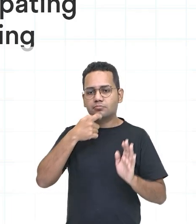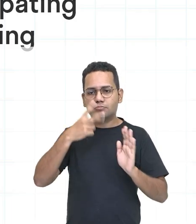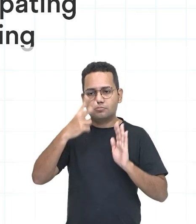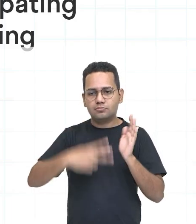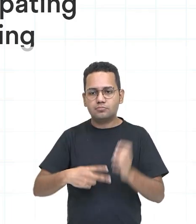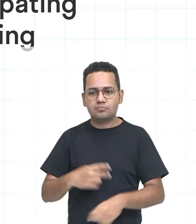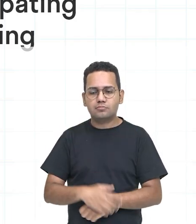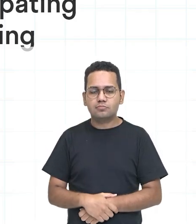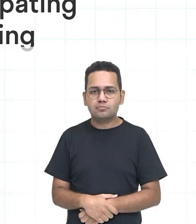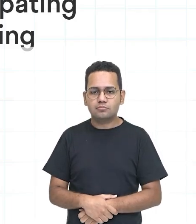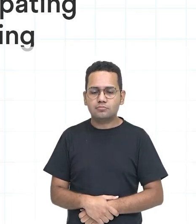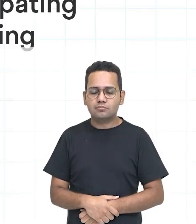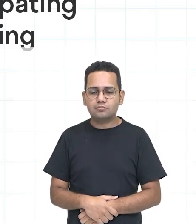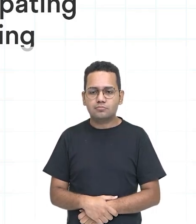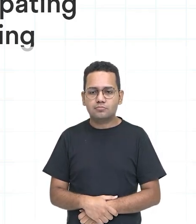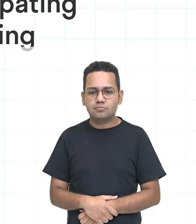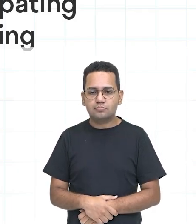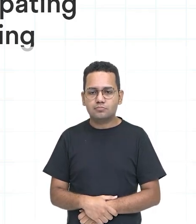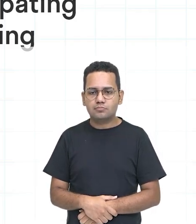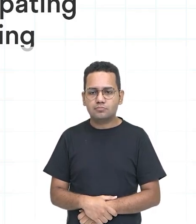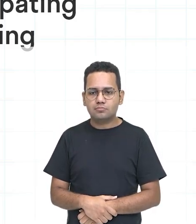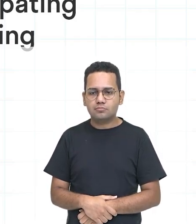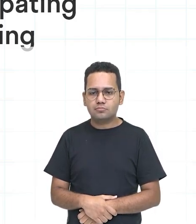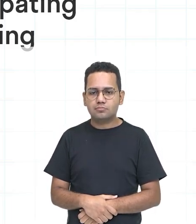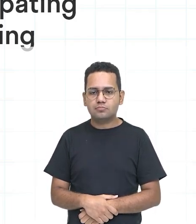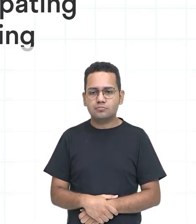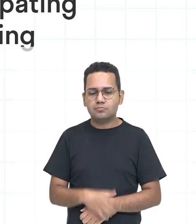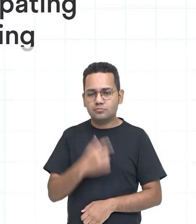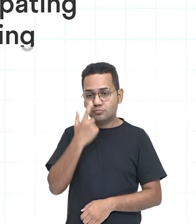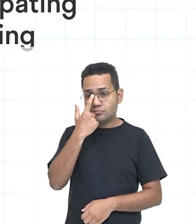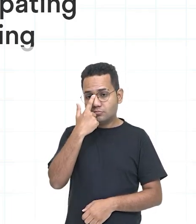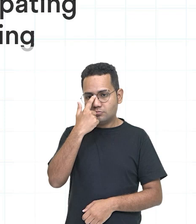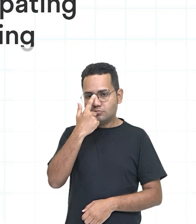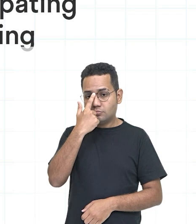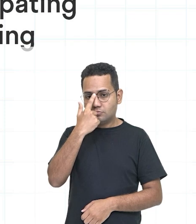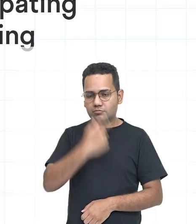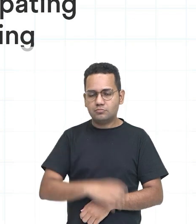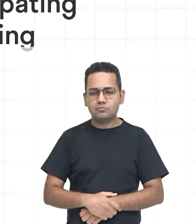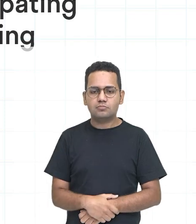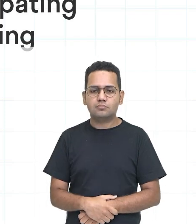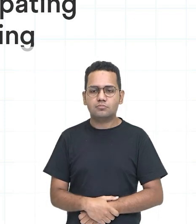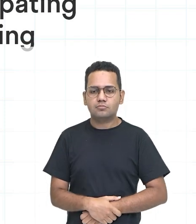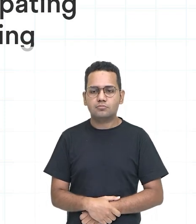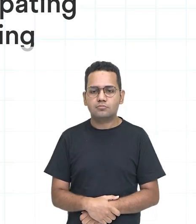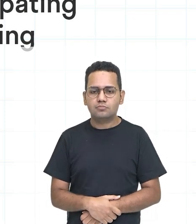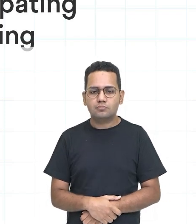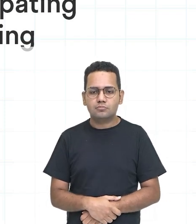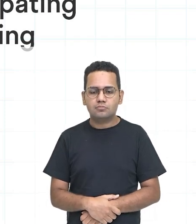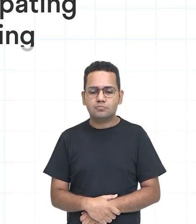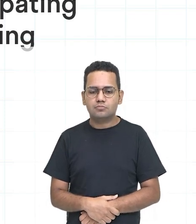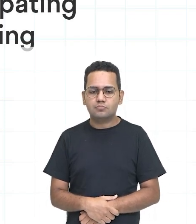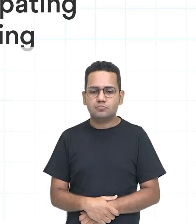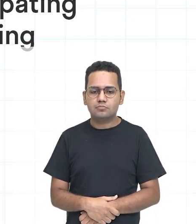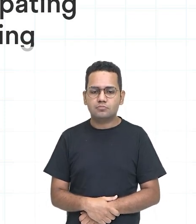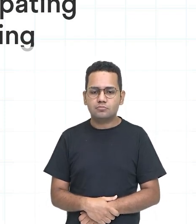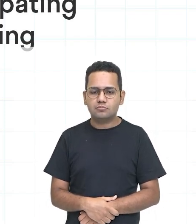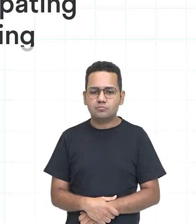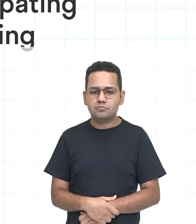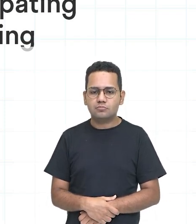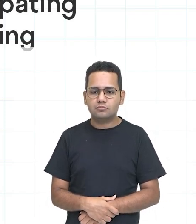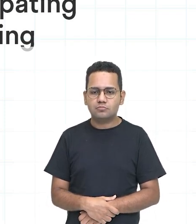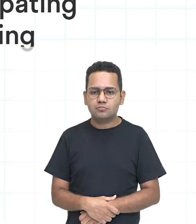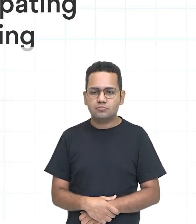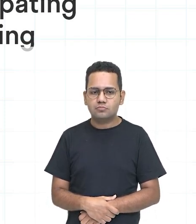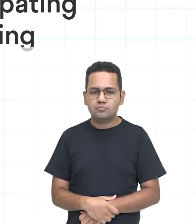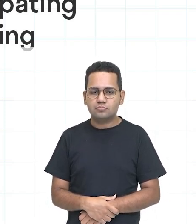Entretanto, né, enquanto isso, this widespread use of English promotes uniformity and accessibility. It can